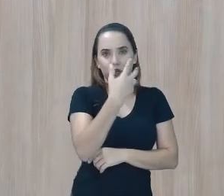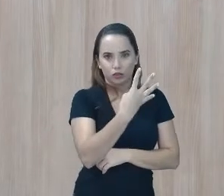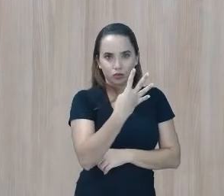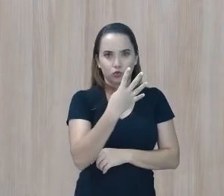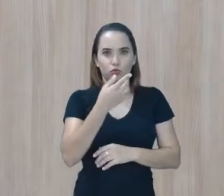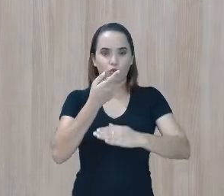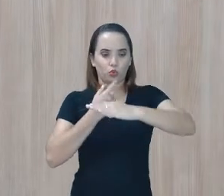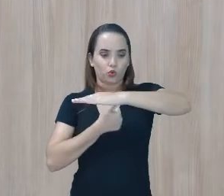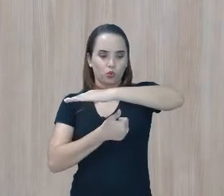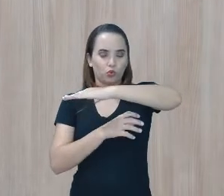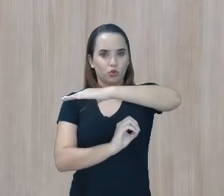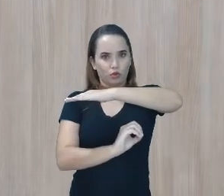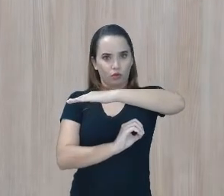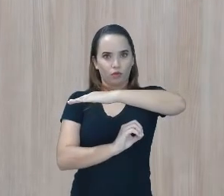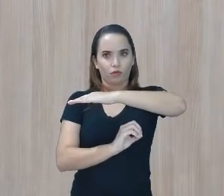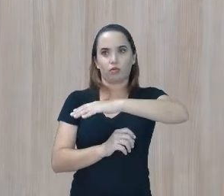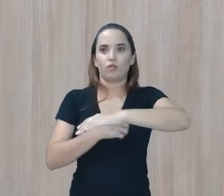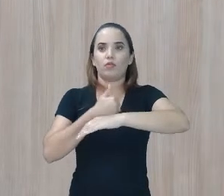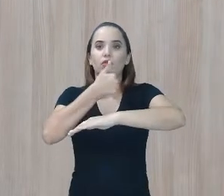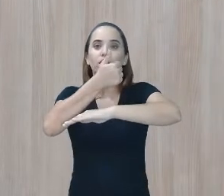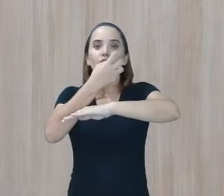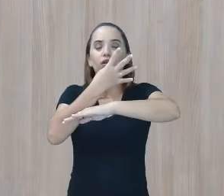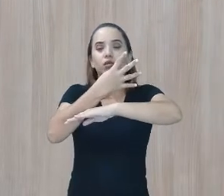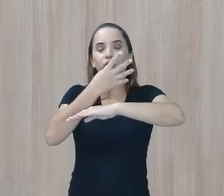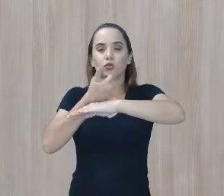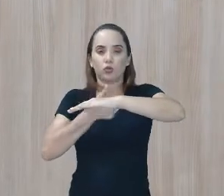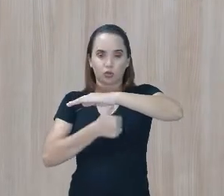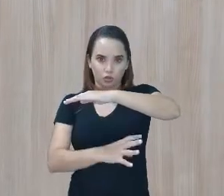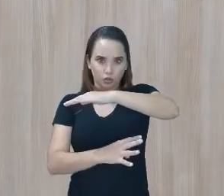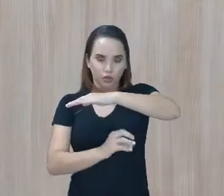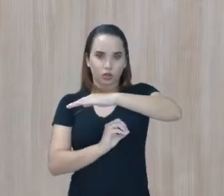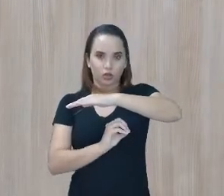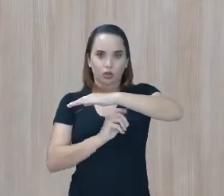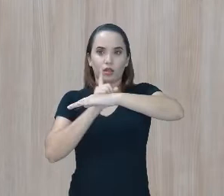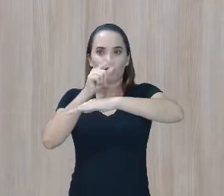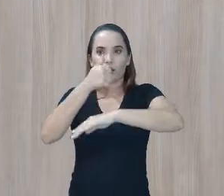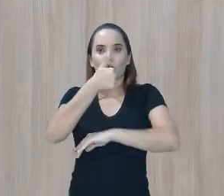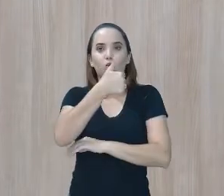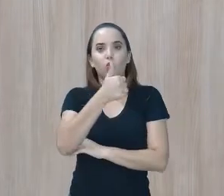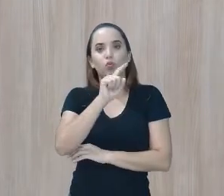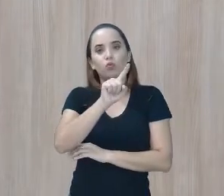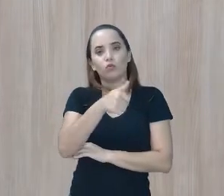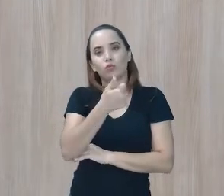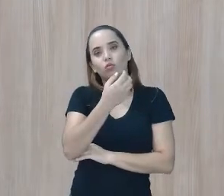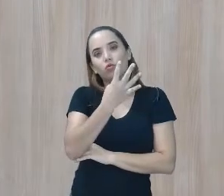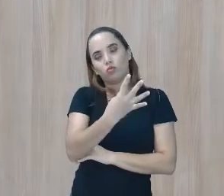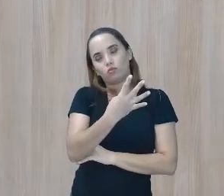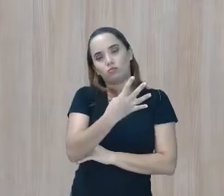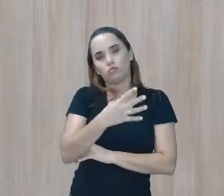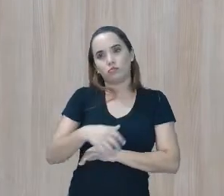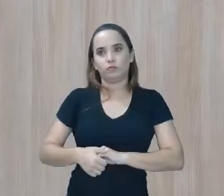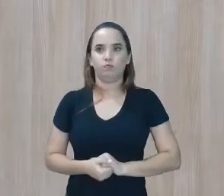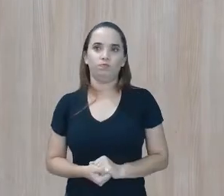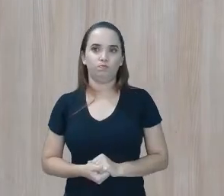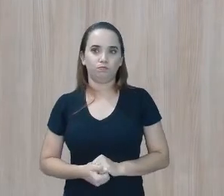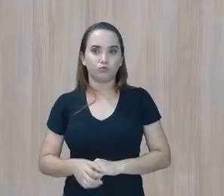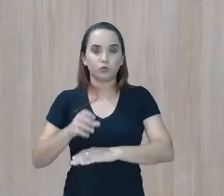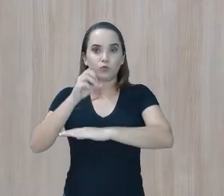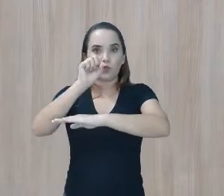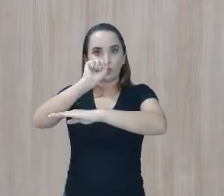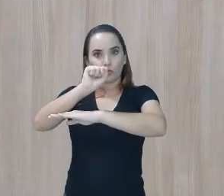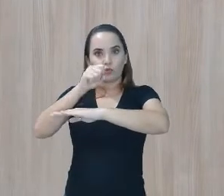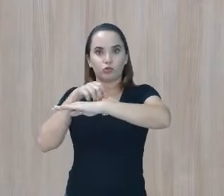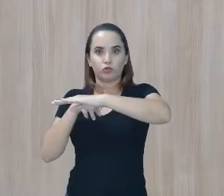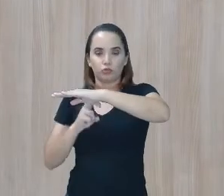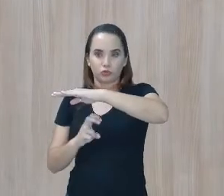equivalente a 14 sobre 10, e 14 sobre 10, na sua forma decimal, é 1,4. 8